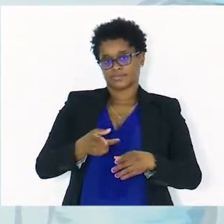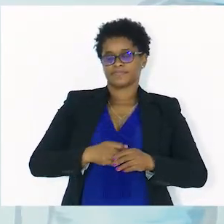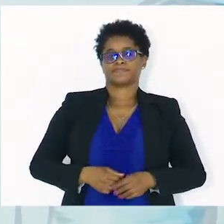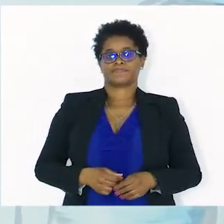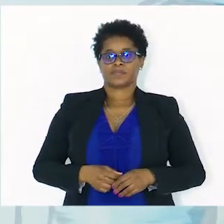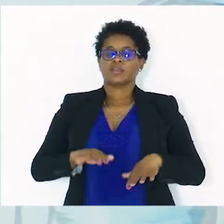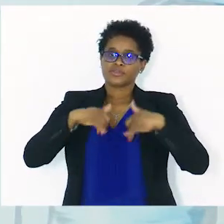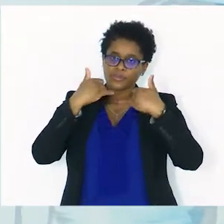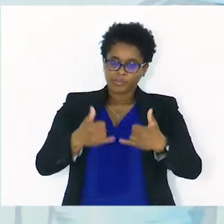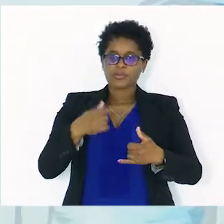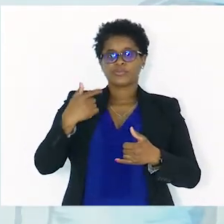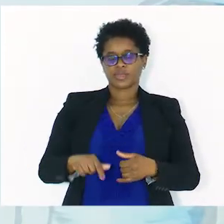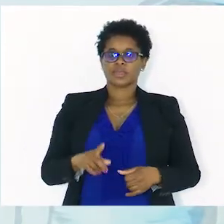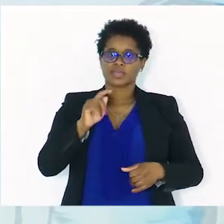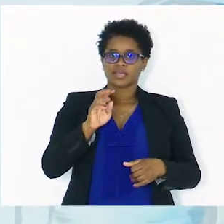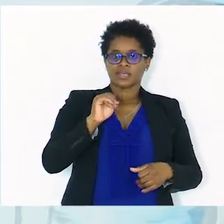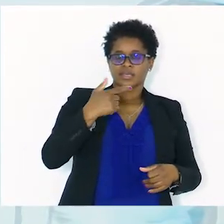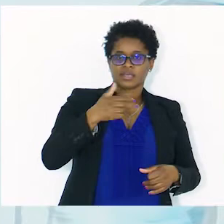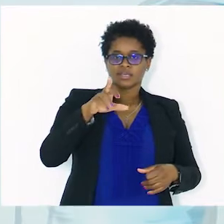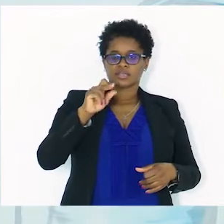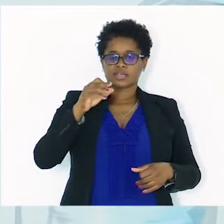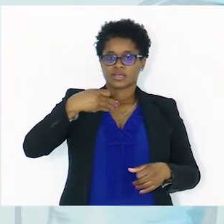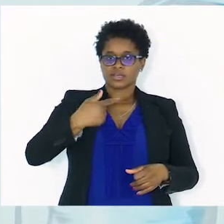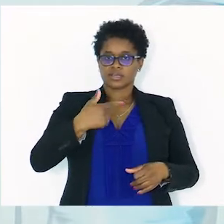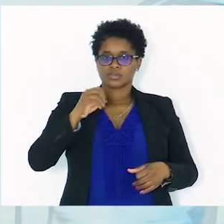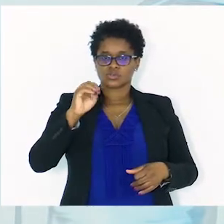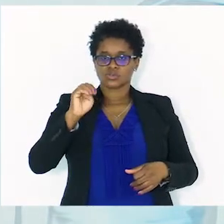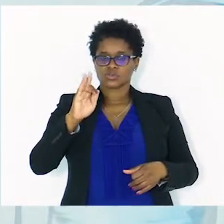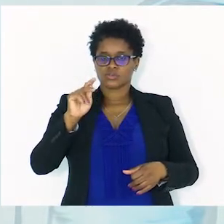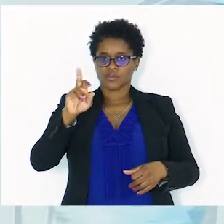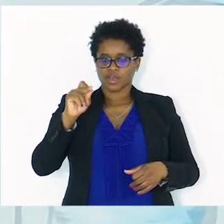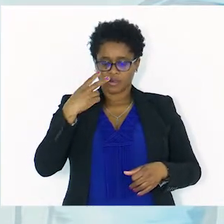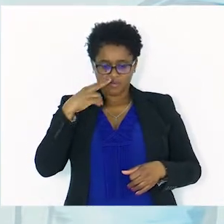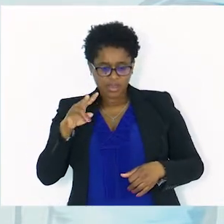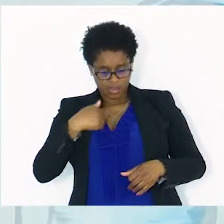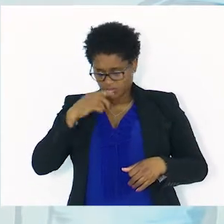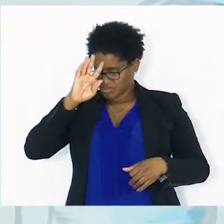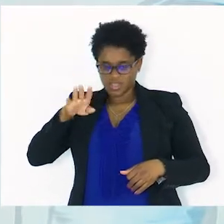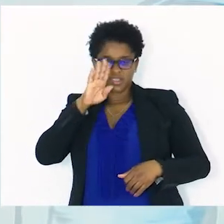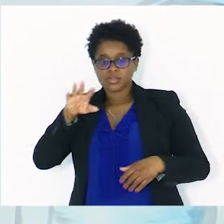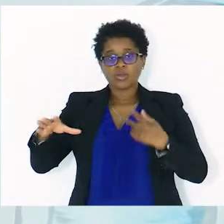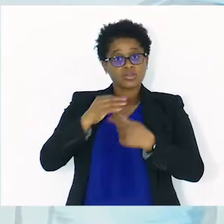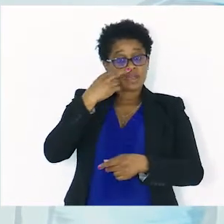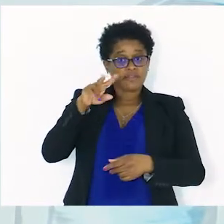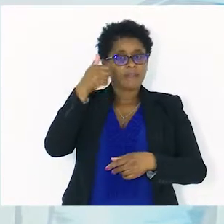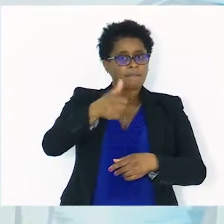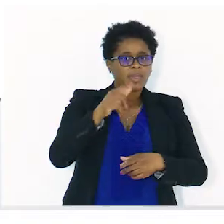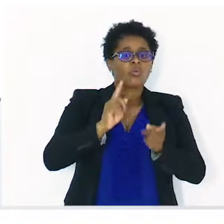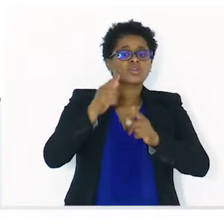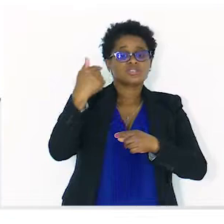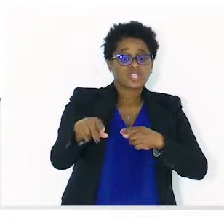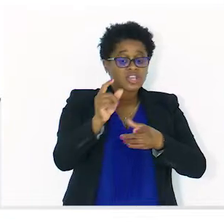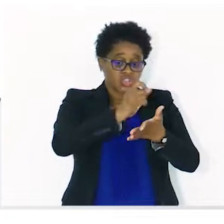Depois temos a estratosfera. Reparem, não sei se conseguem ver bem o que está escrito aqui